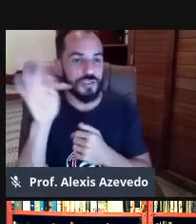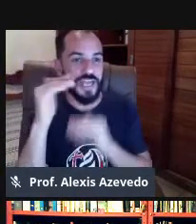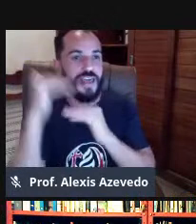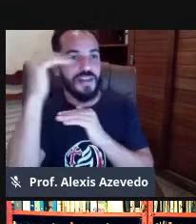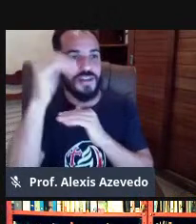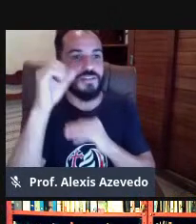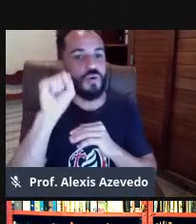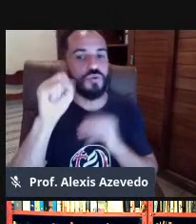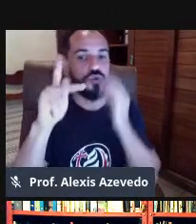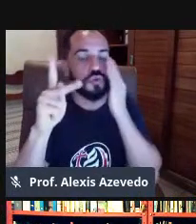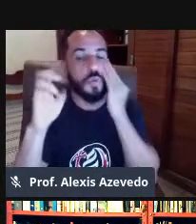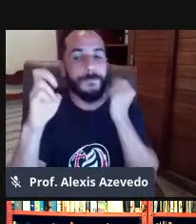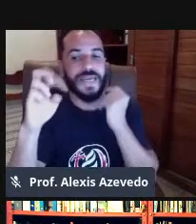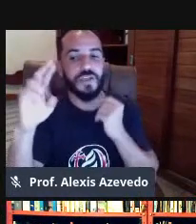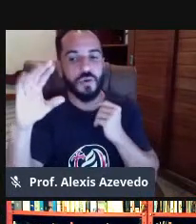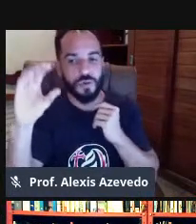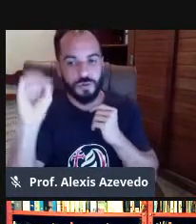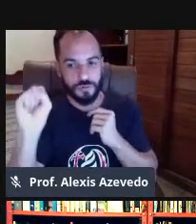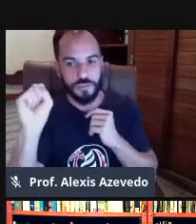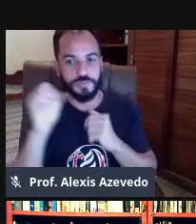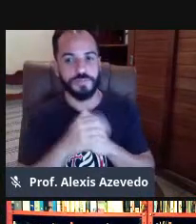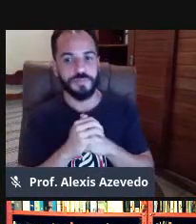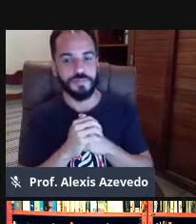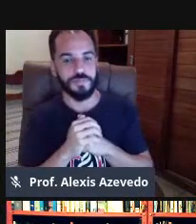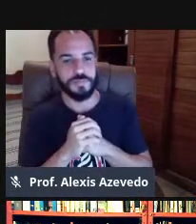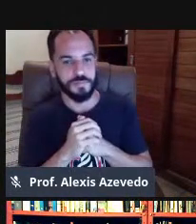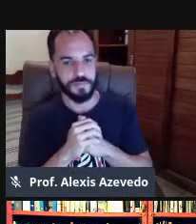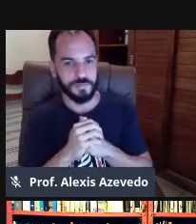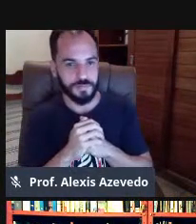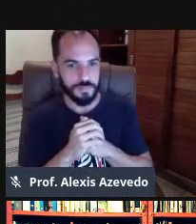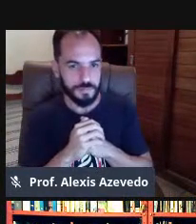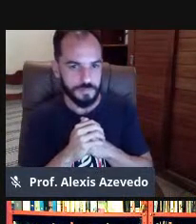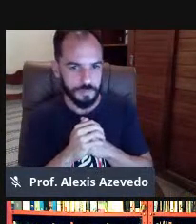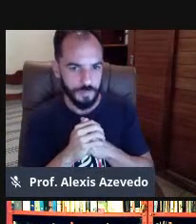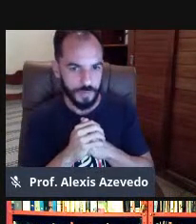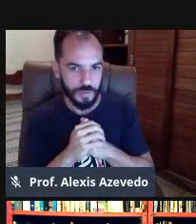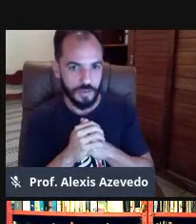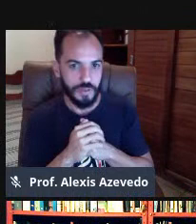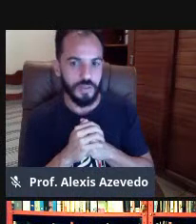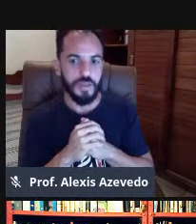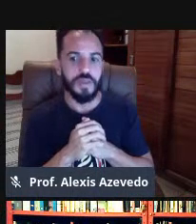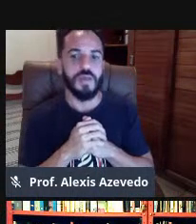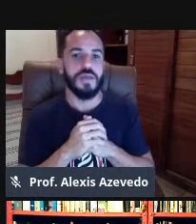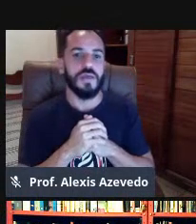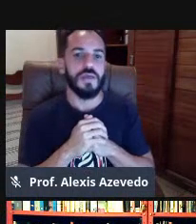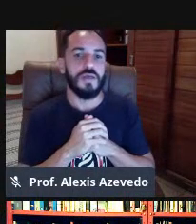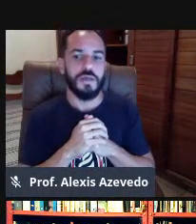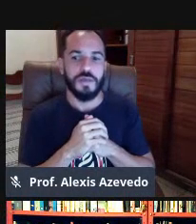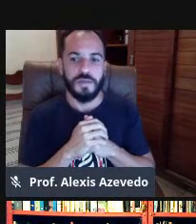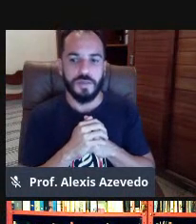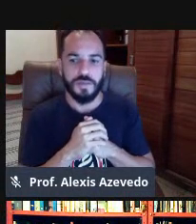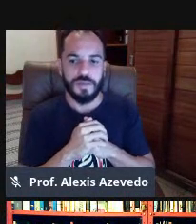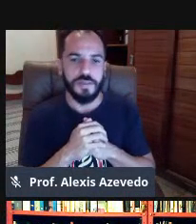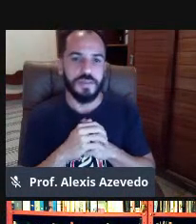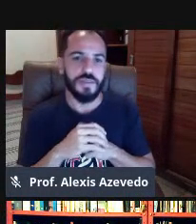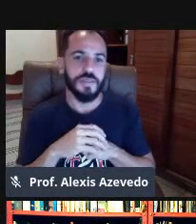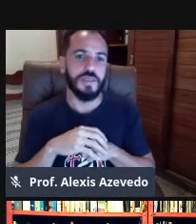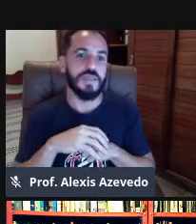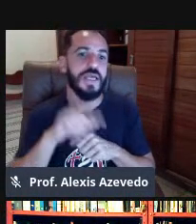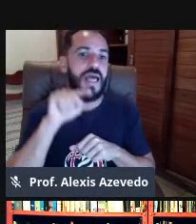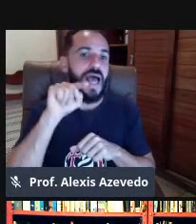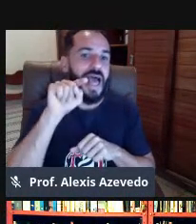de Educação. Tá? E a atividade e habilitação não são disciplinas, né?